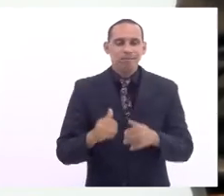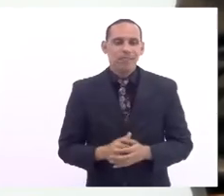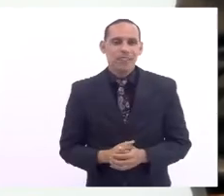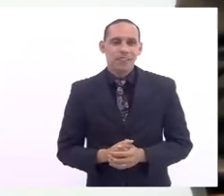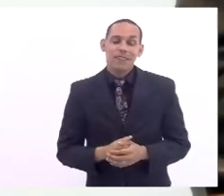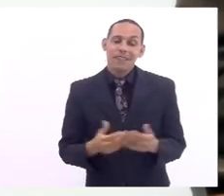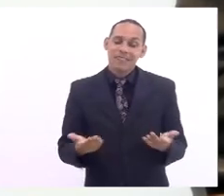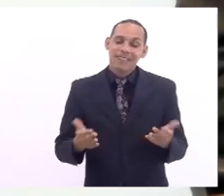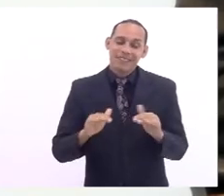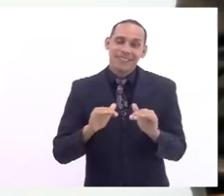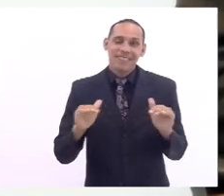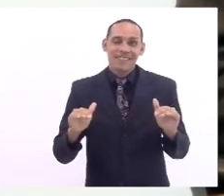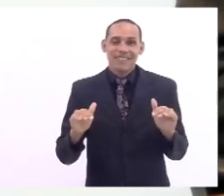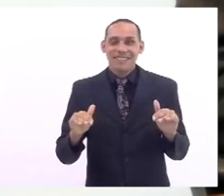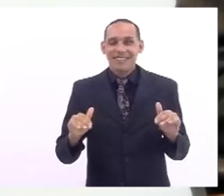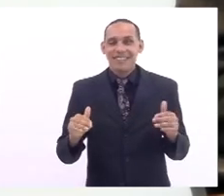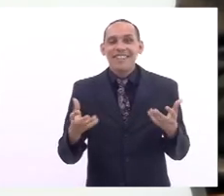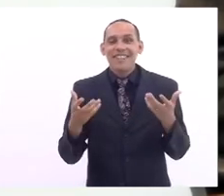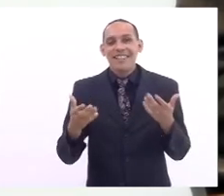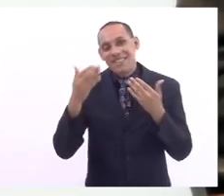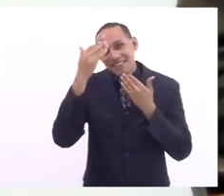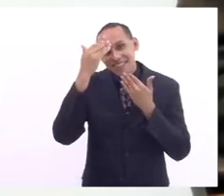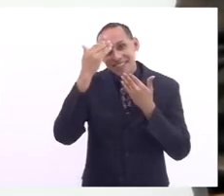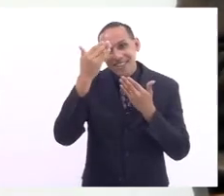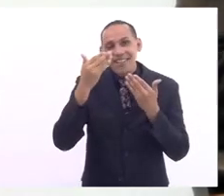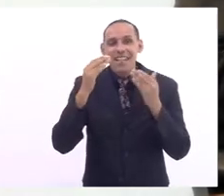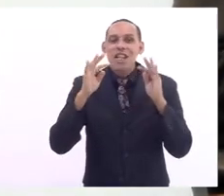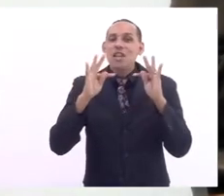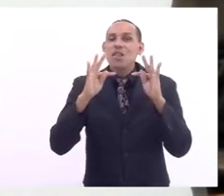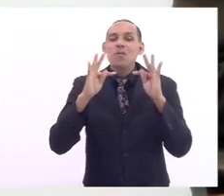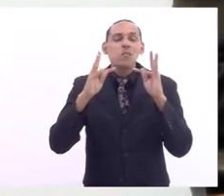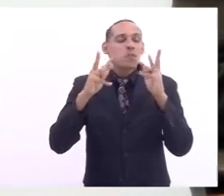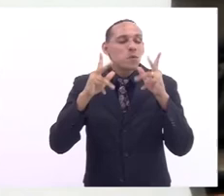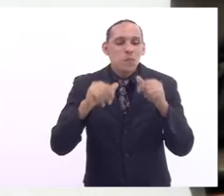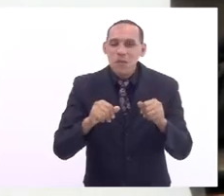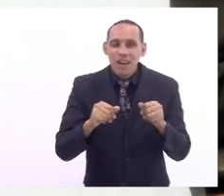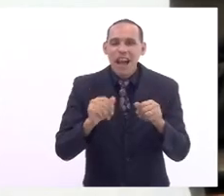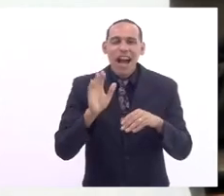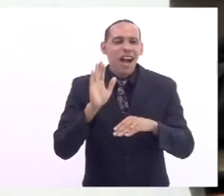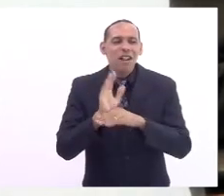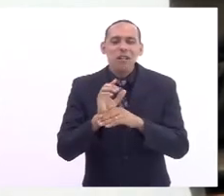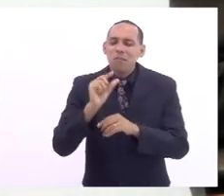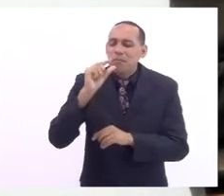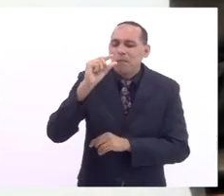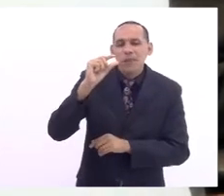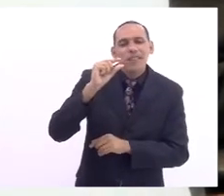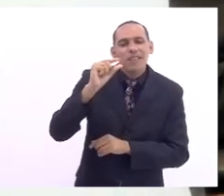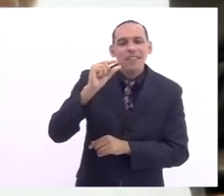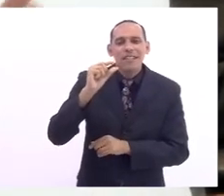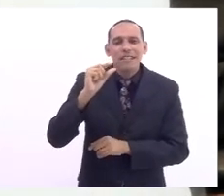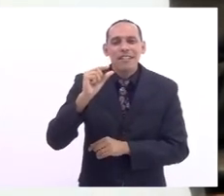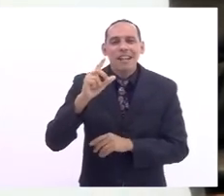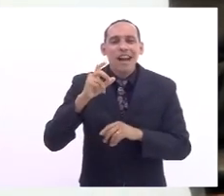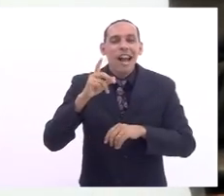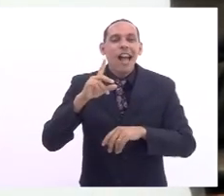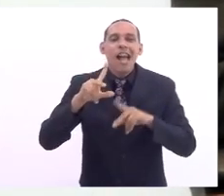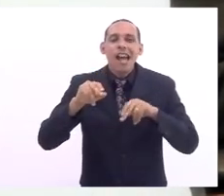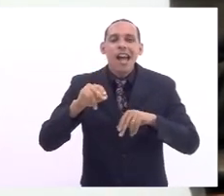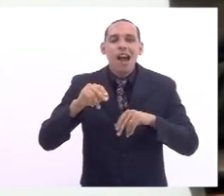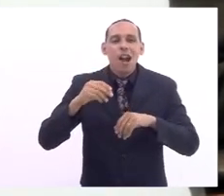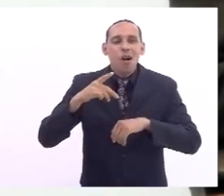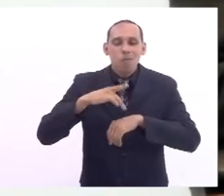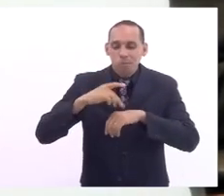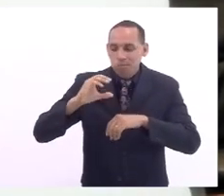bom é isso gente eu queria agradecer todo mundo que colocou um tijolinho no que seja nessa casa que está em constante